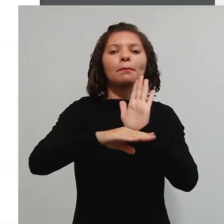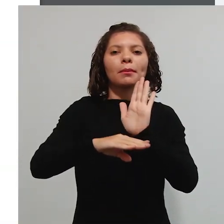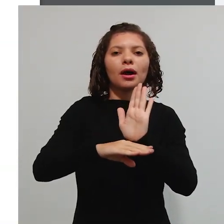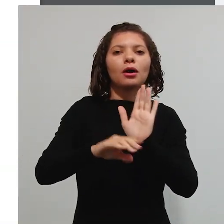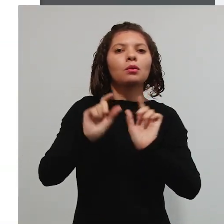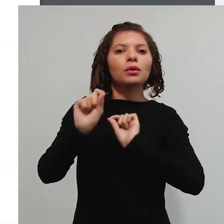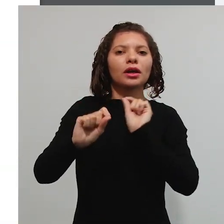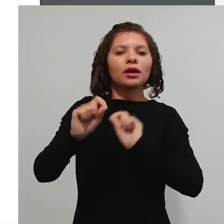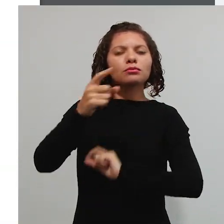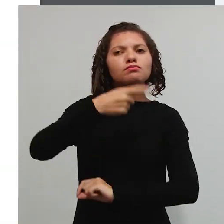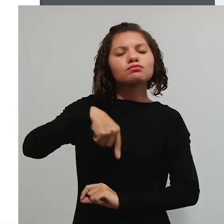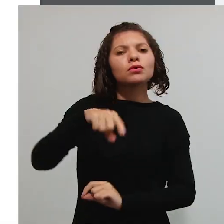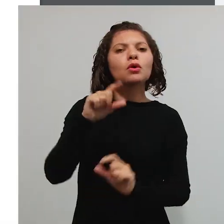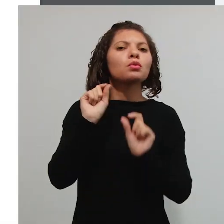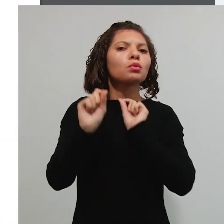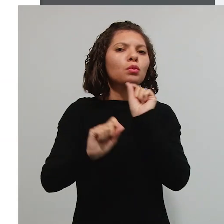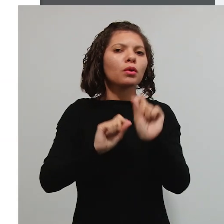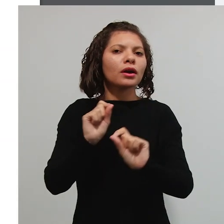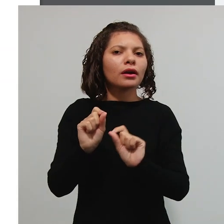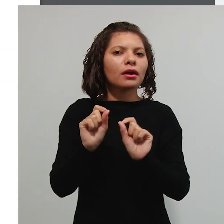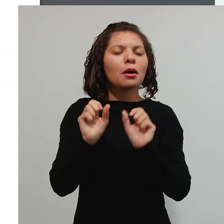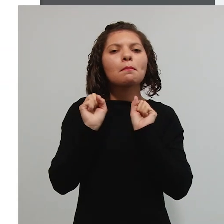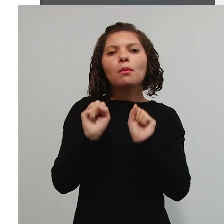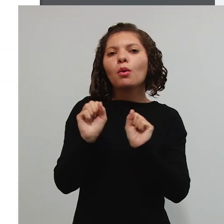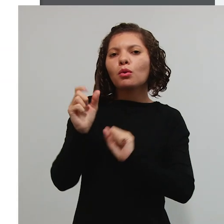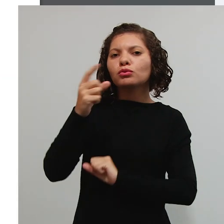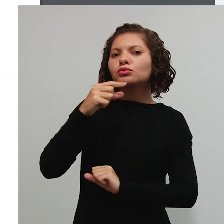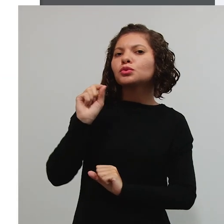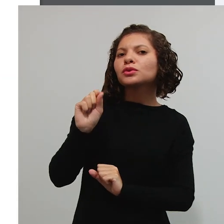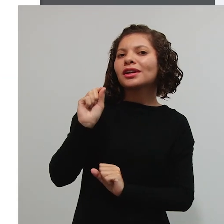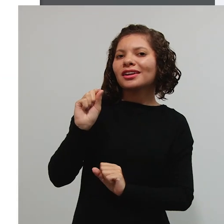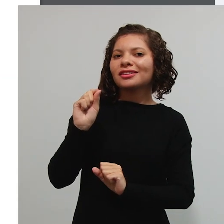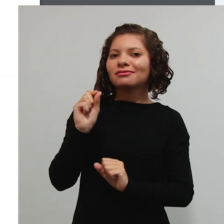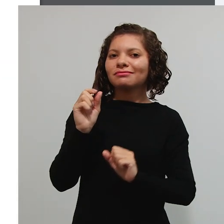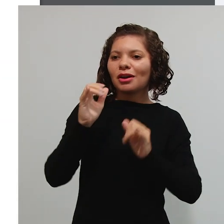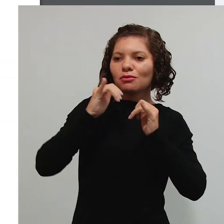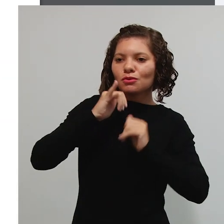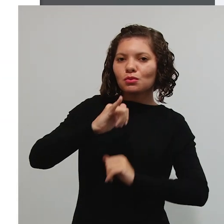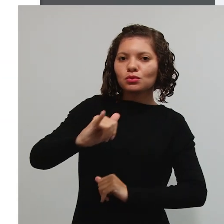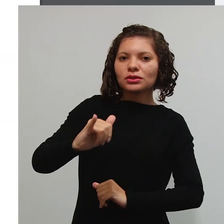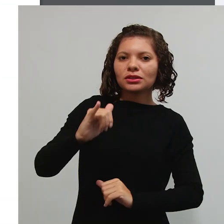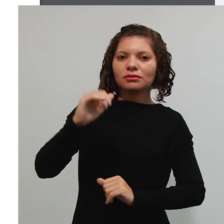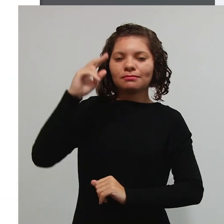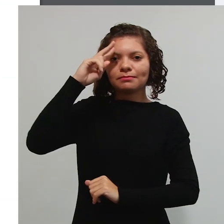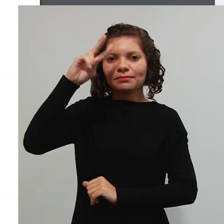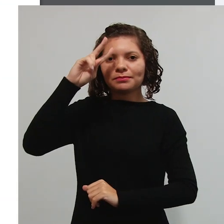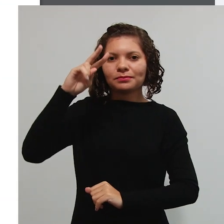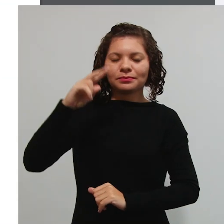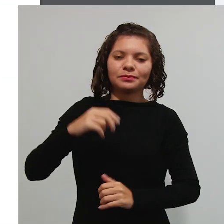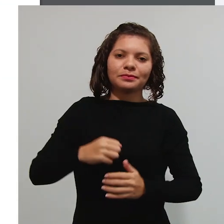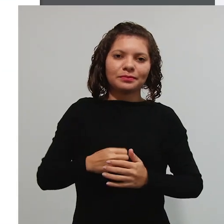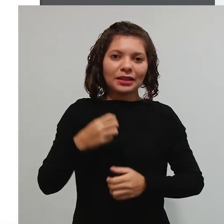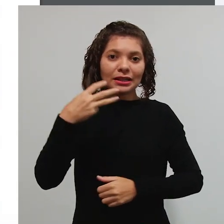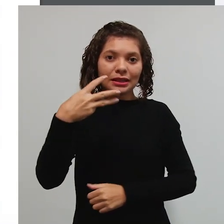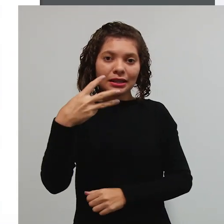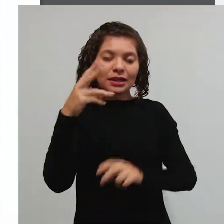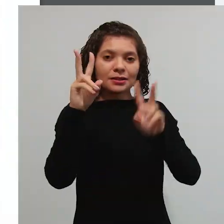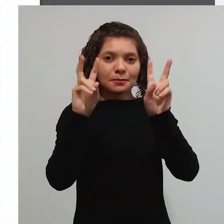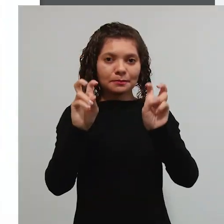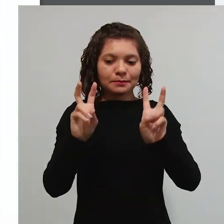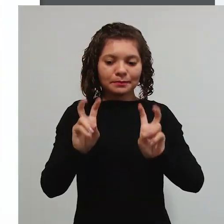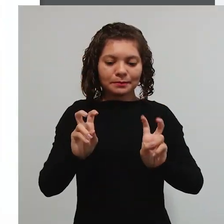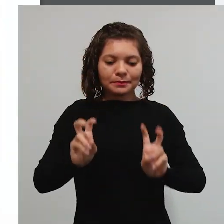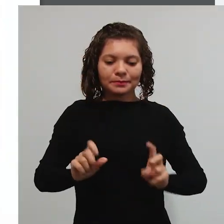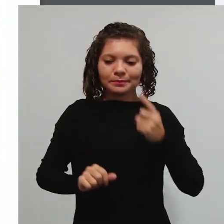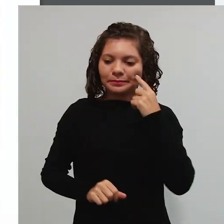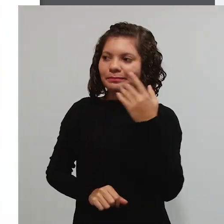forma: quem somos, o que podemos e contando a nossa história, que são as 3 grandes seções do nosso roteiro.